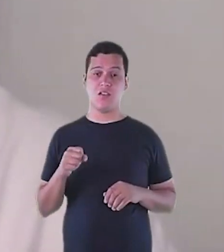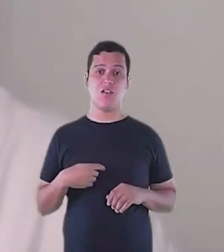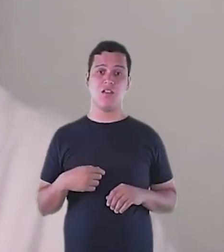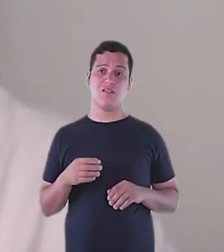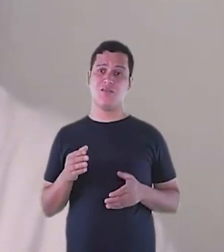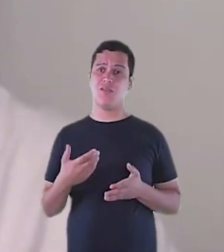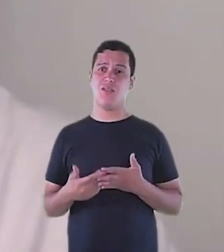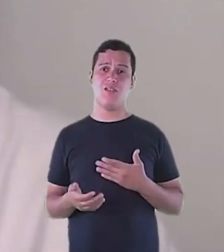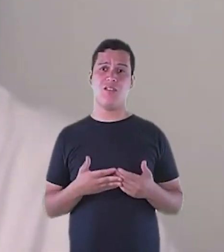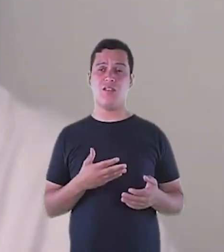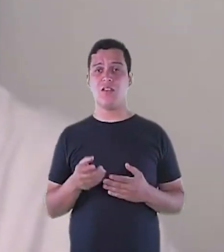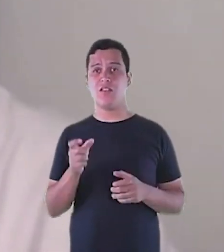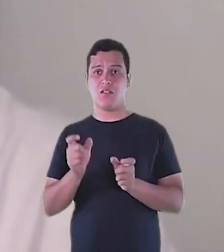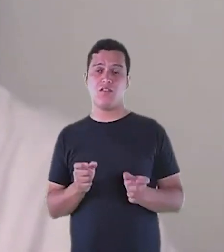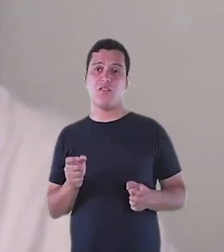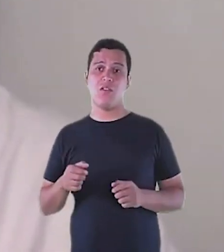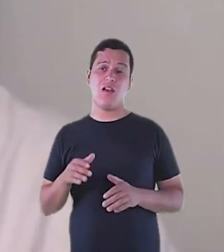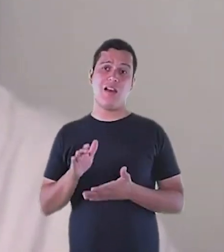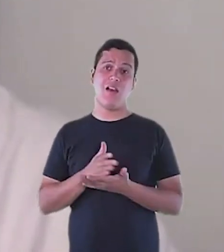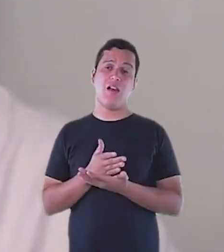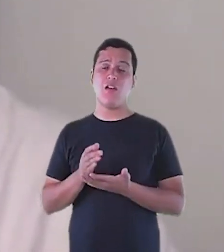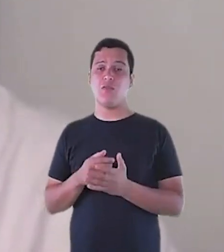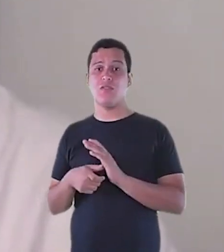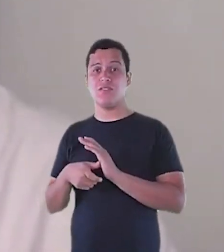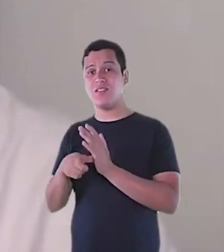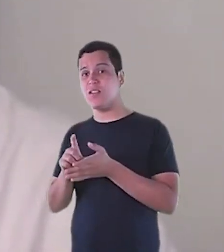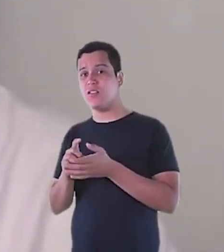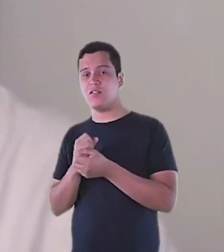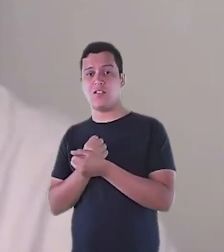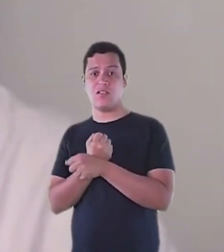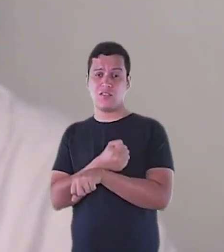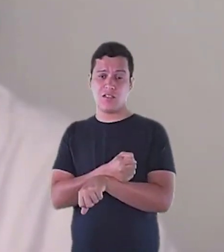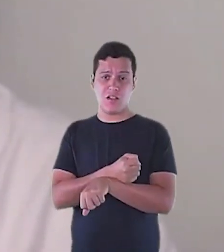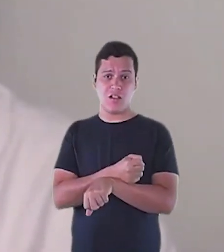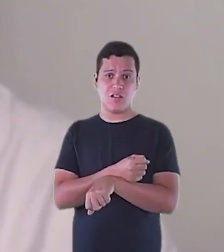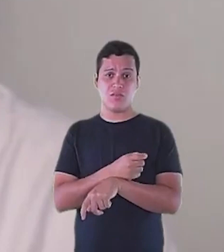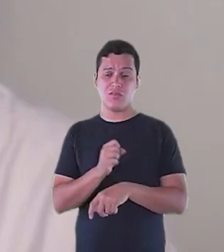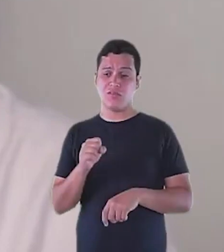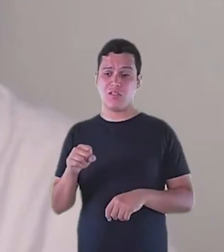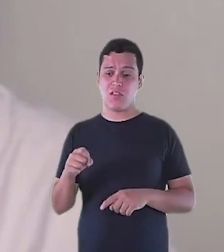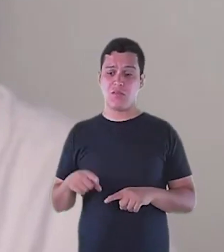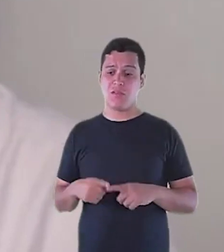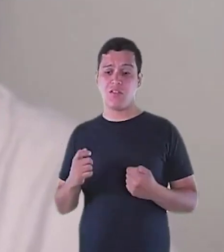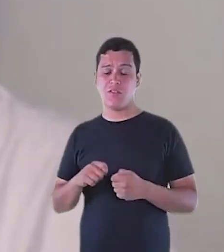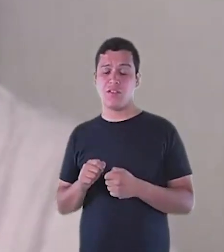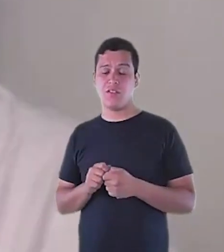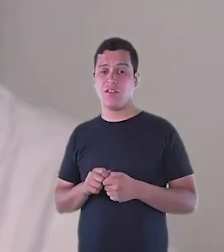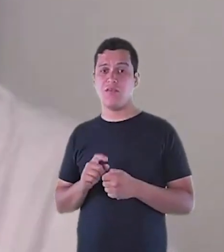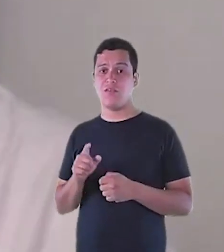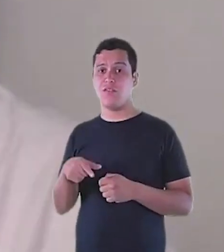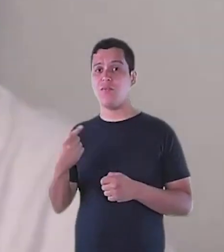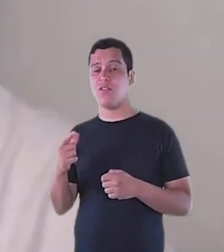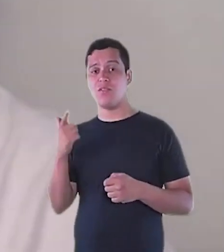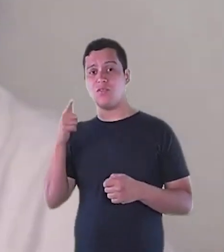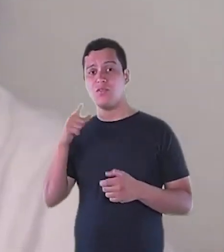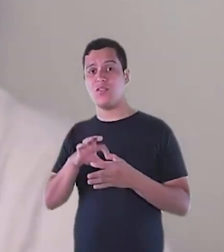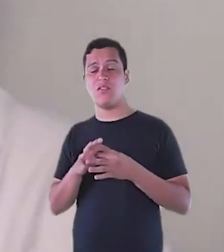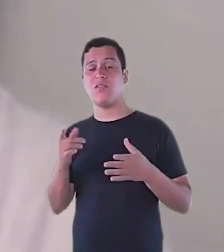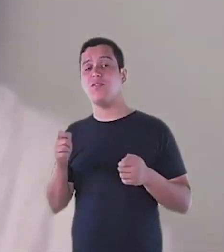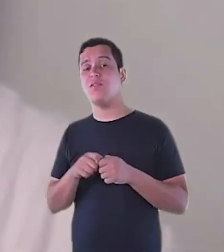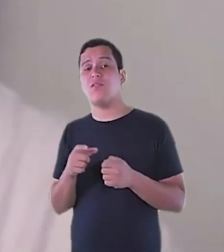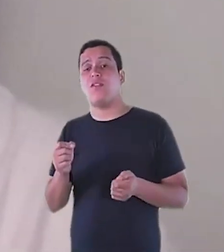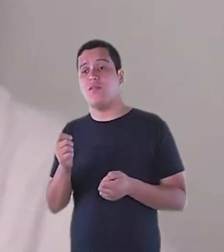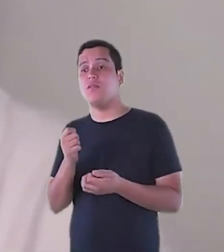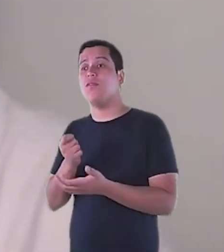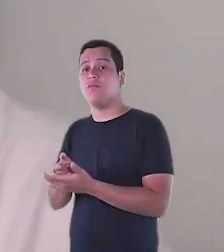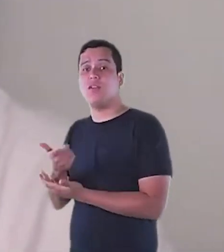quando conseguiam alforria, tão logo juntavam um pecúlio, uma poupança, compravam escravos. Porque no Brasil do século XVIII e até